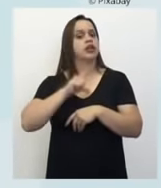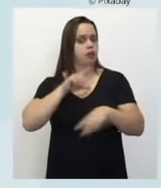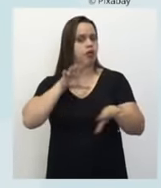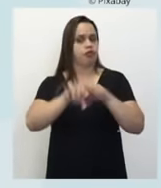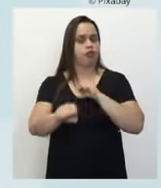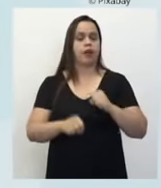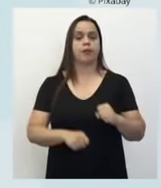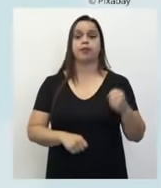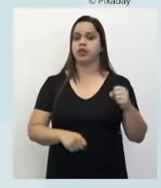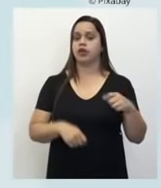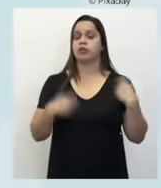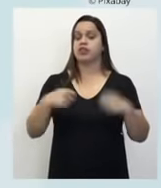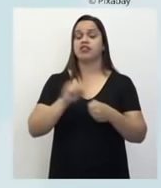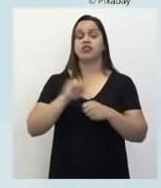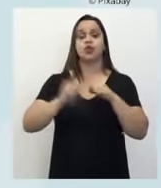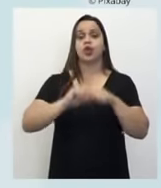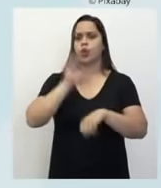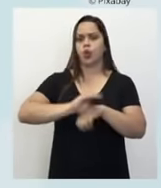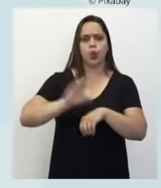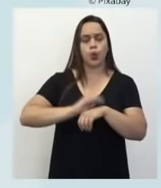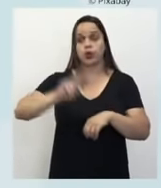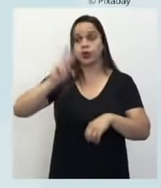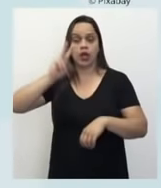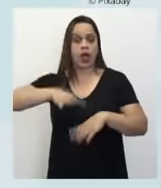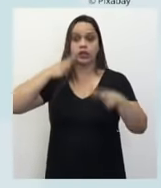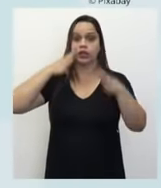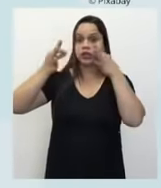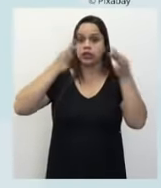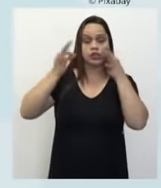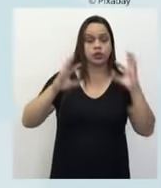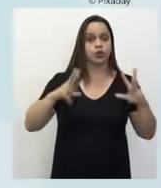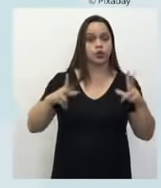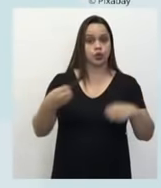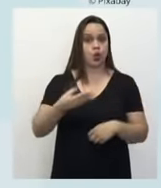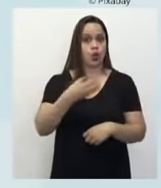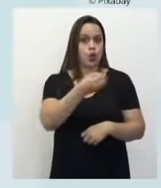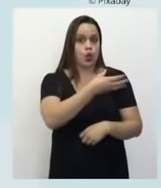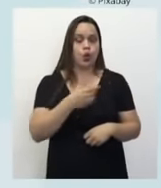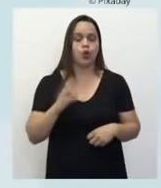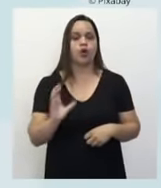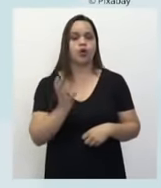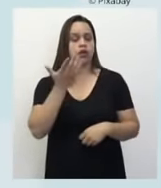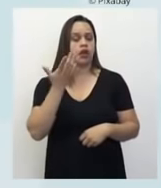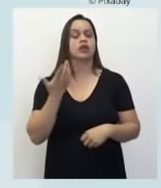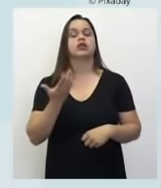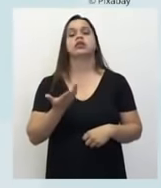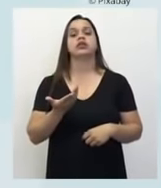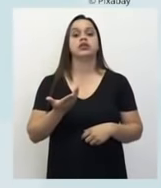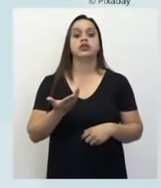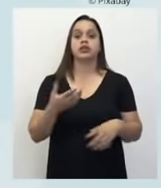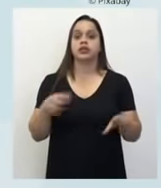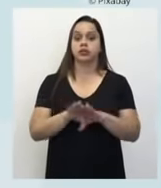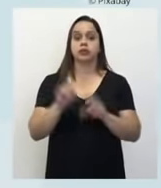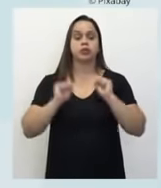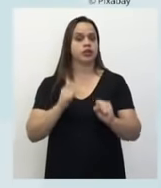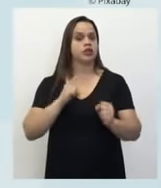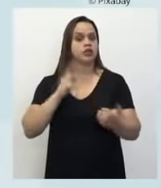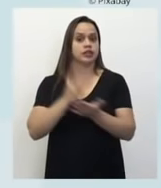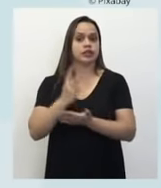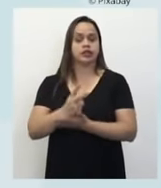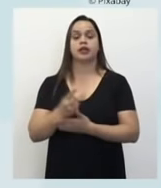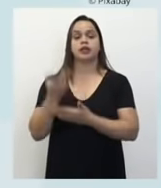muito curso, antenado nas novidades, e novidade de maquiagem tem demais. Ele pode estar sempre estudando as